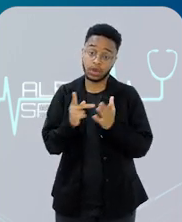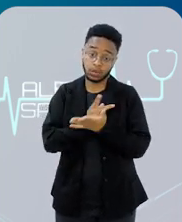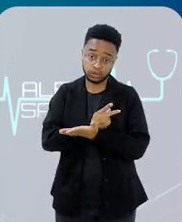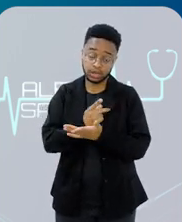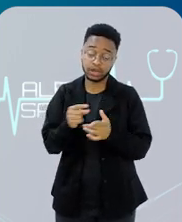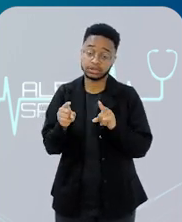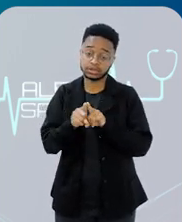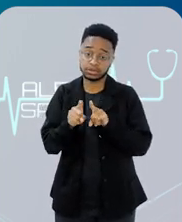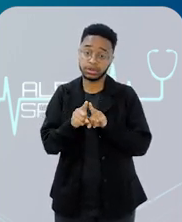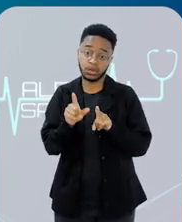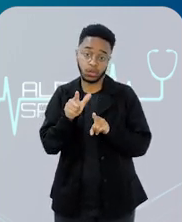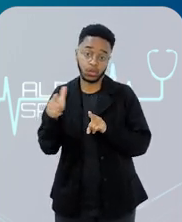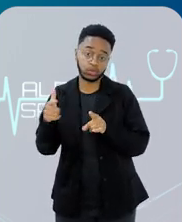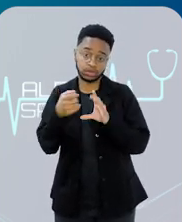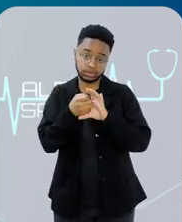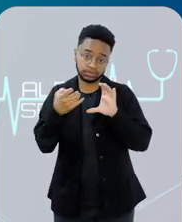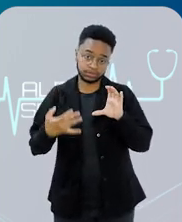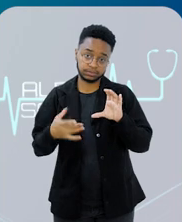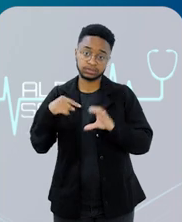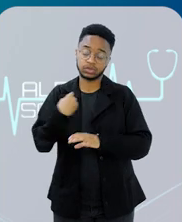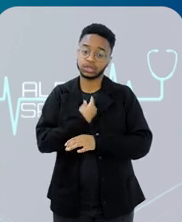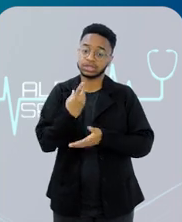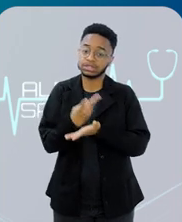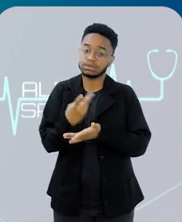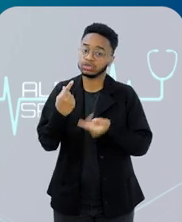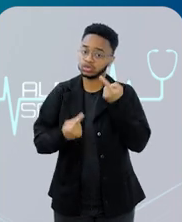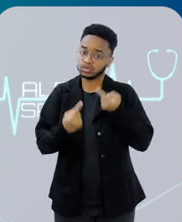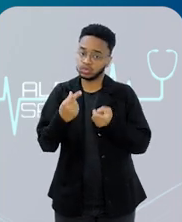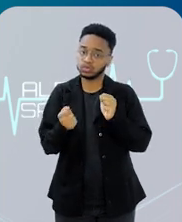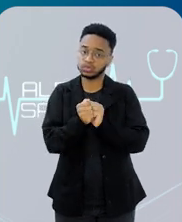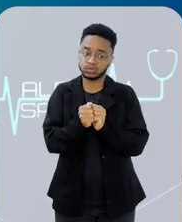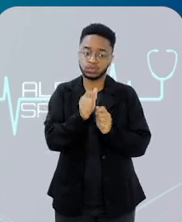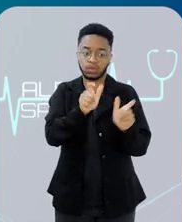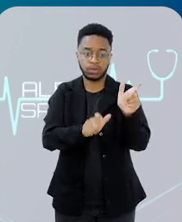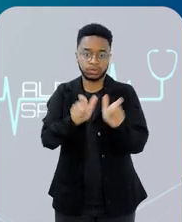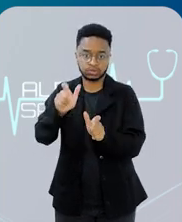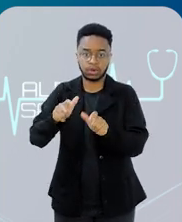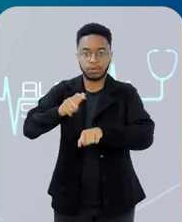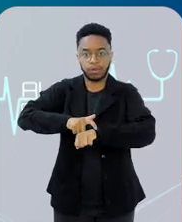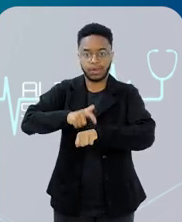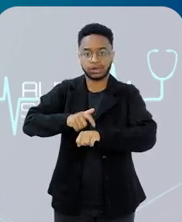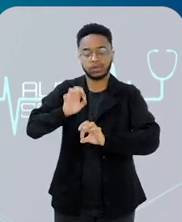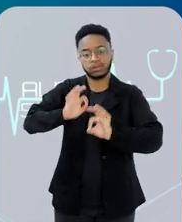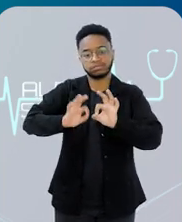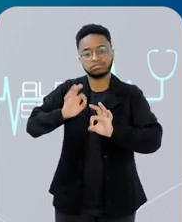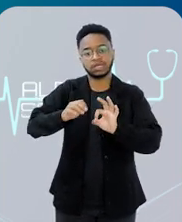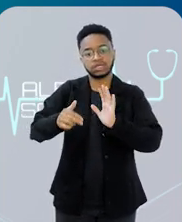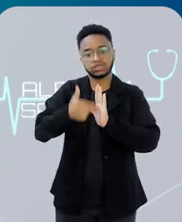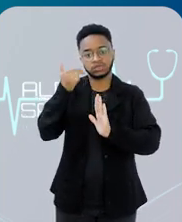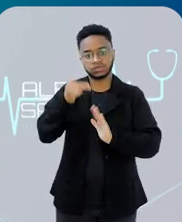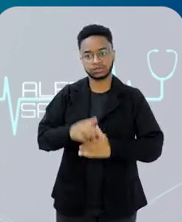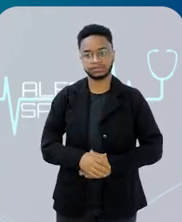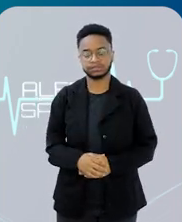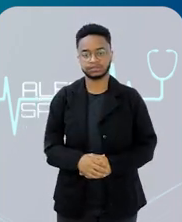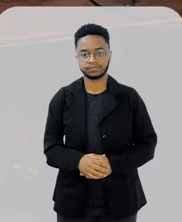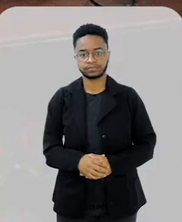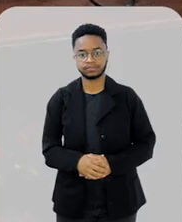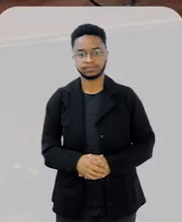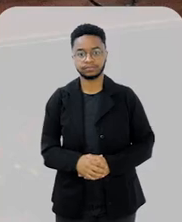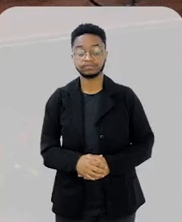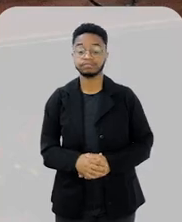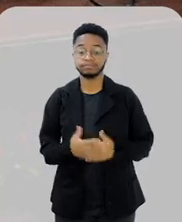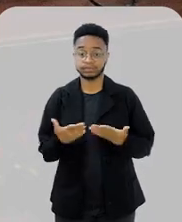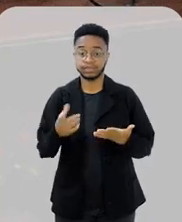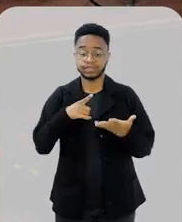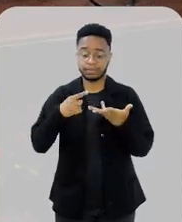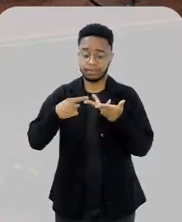ela existe, e isso é outra coisa também que a gente sempre discute com o paciente no planejamento, da cirurgia de redução. Agora,